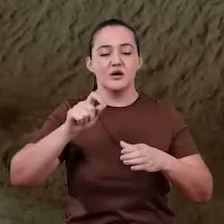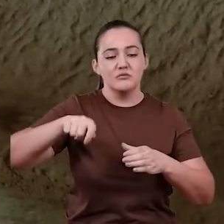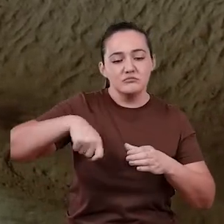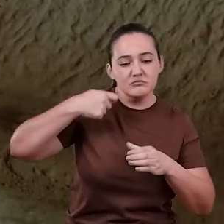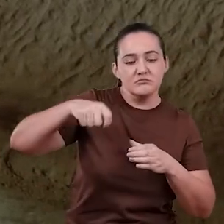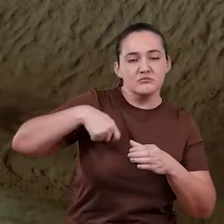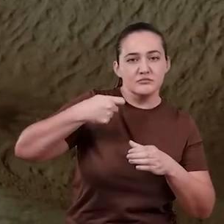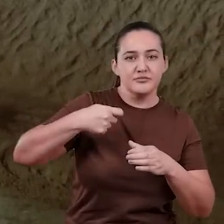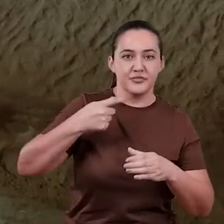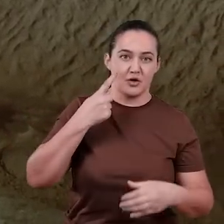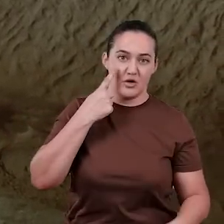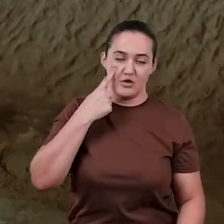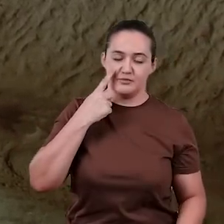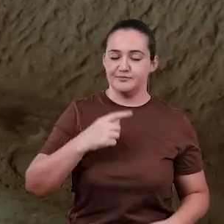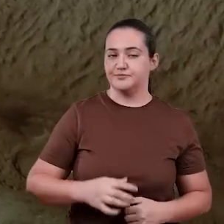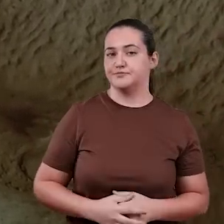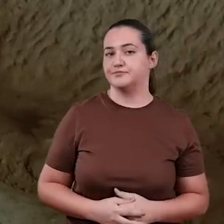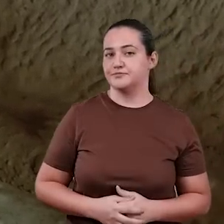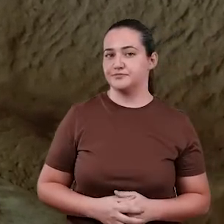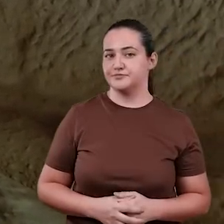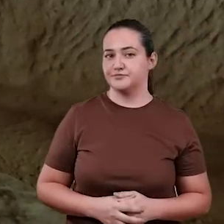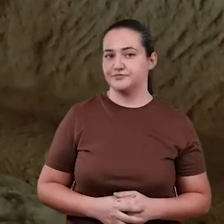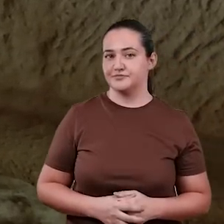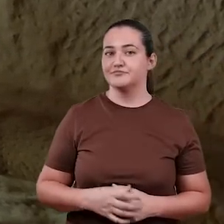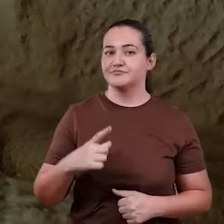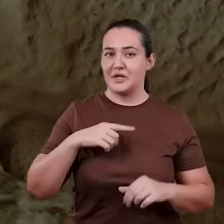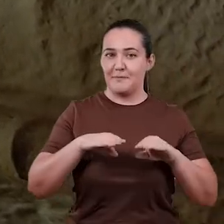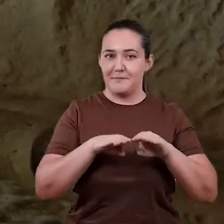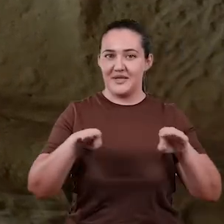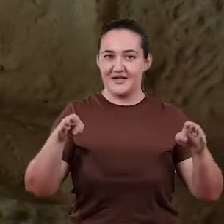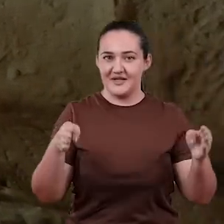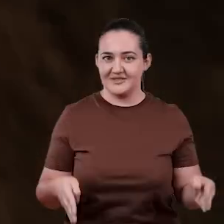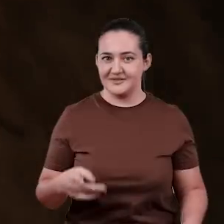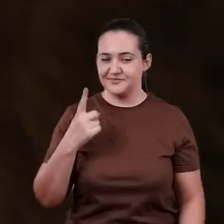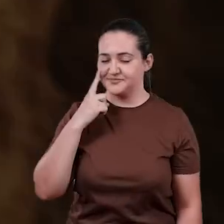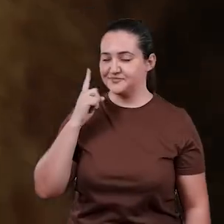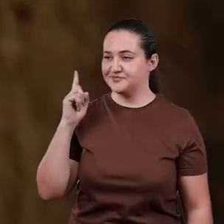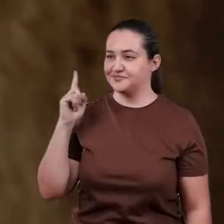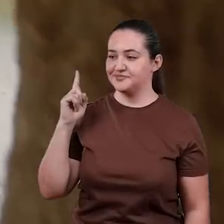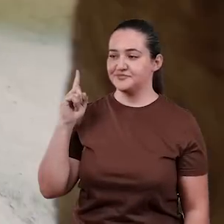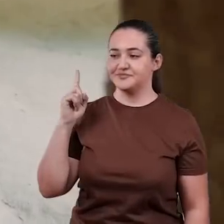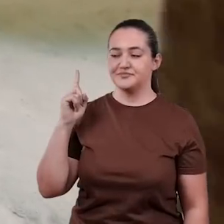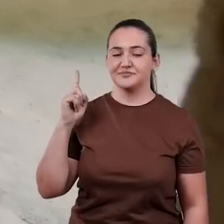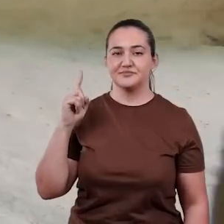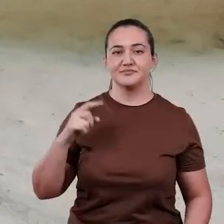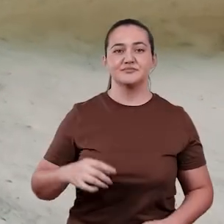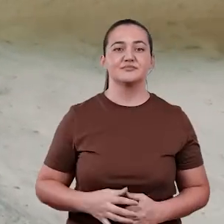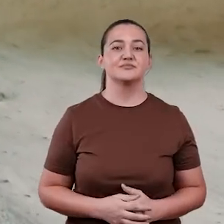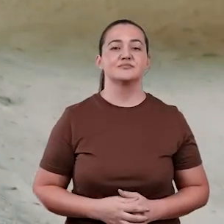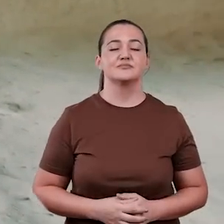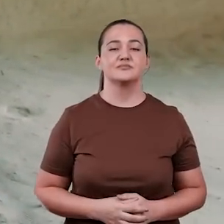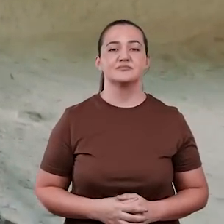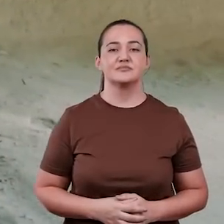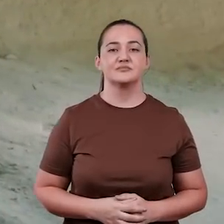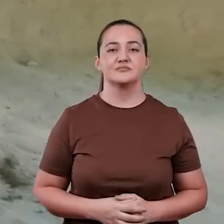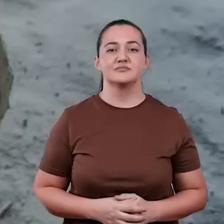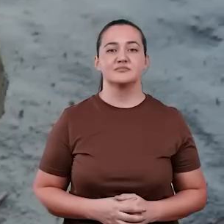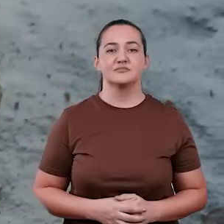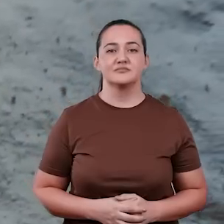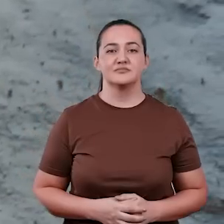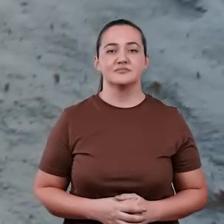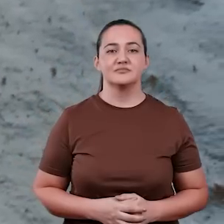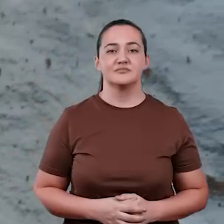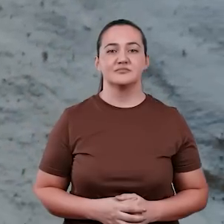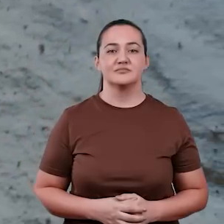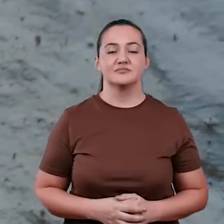faziam suas refeições. Você pode ver aqui que ainda nós temos a mesa original. Então, como é que funcionava? Normalmente,